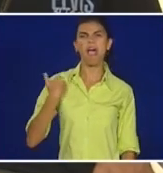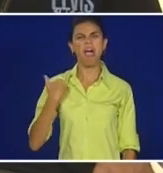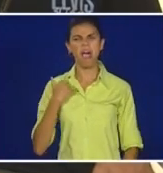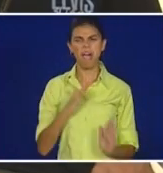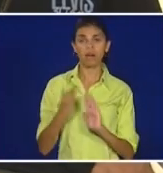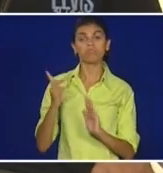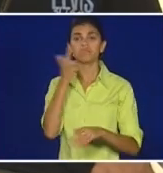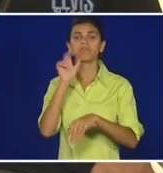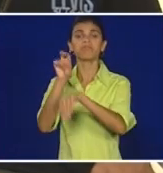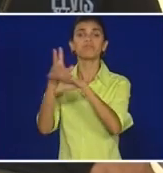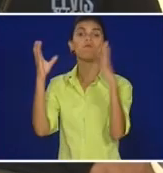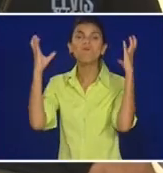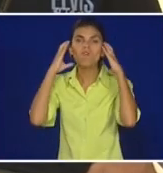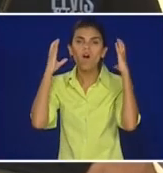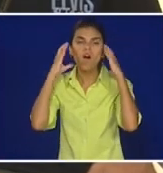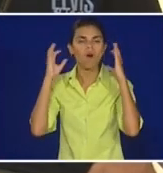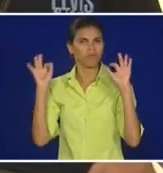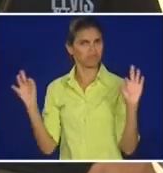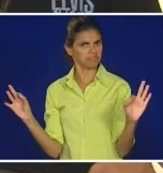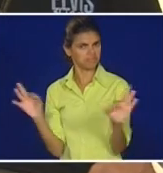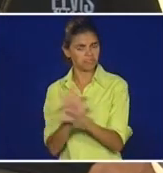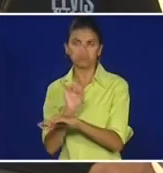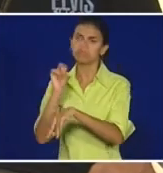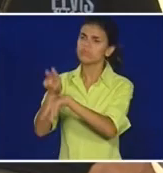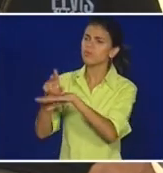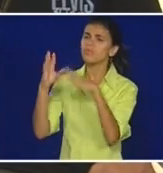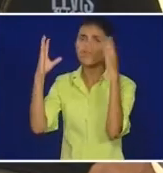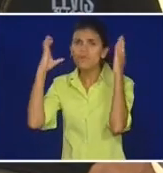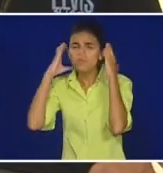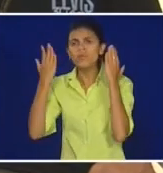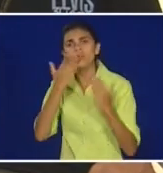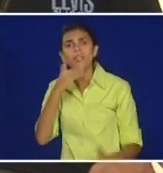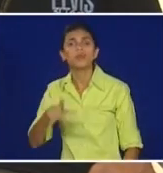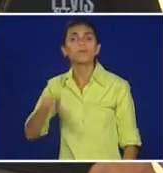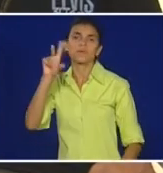né? Nós optamos pelo bilinguismo.